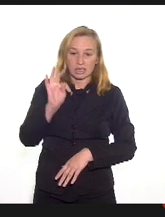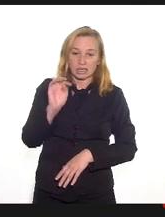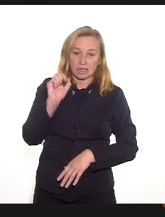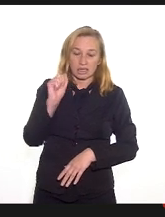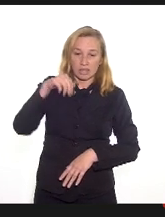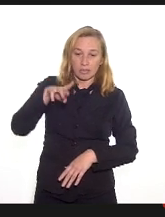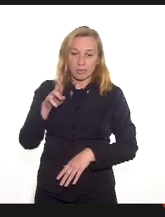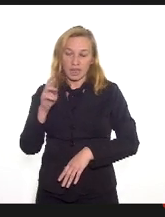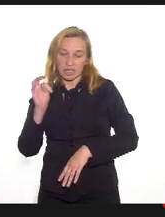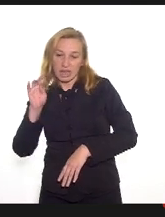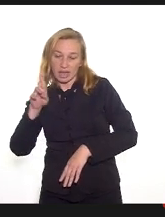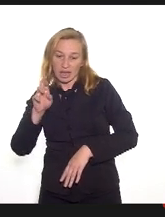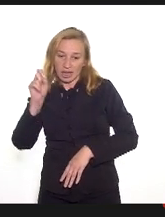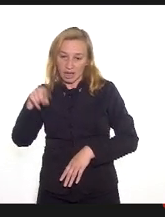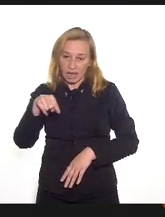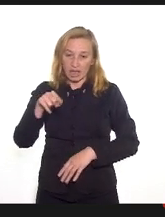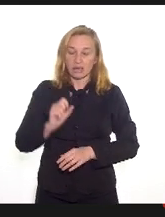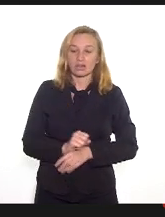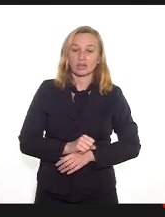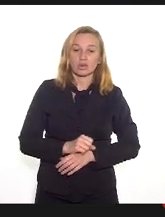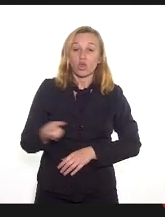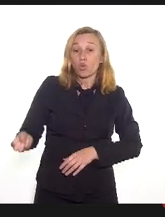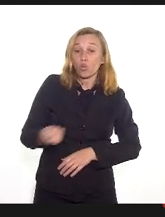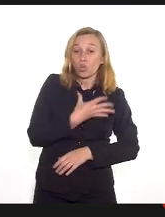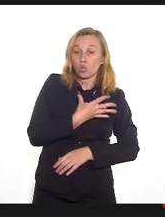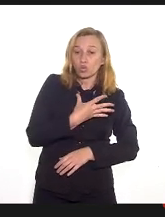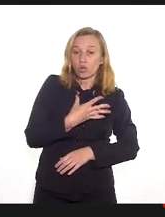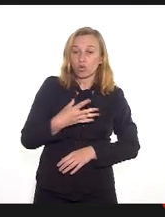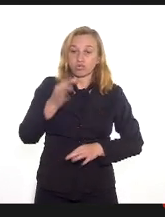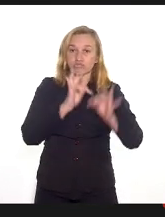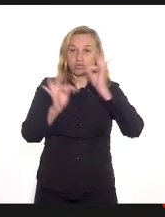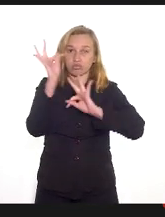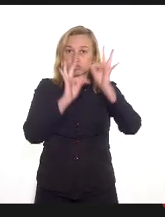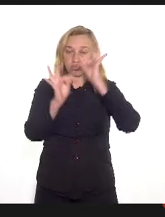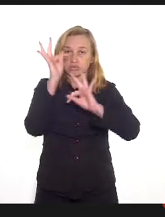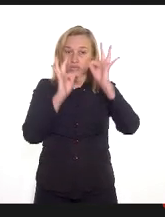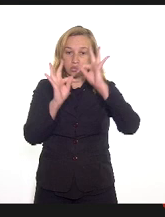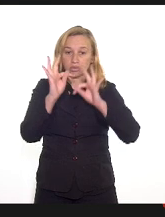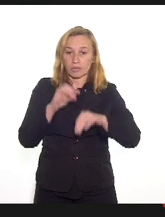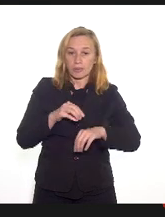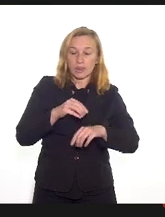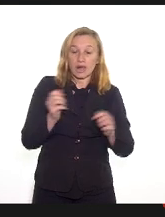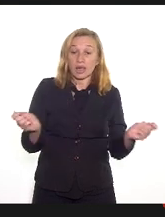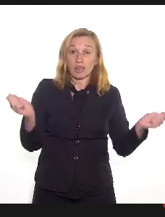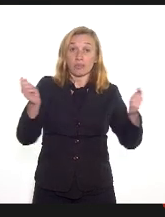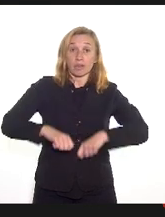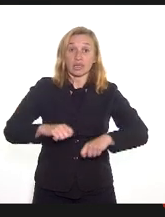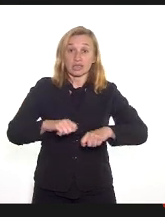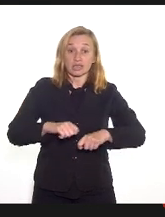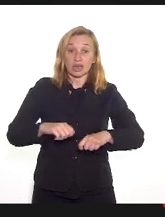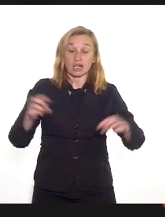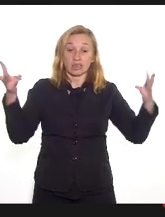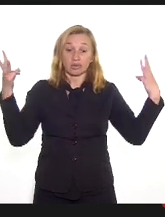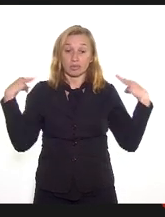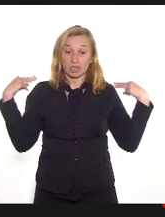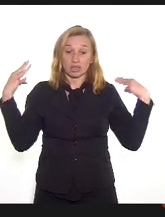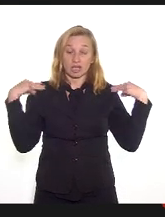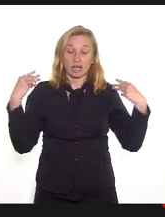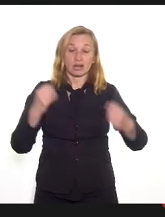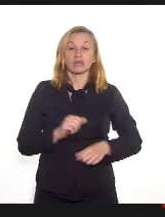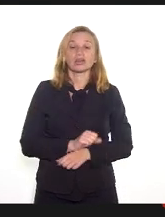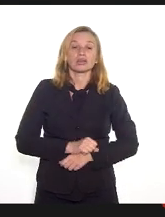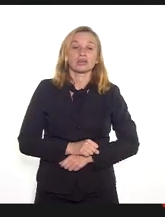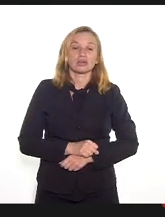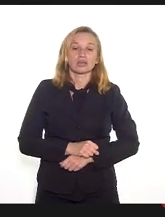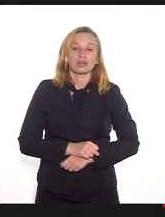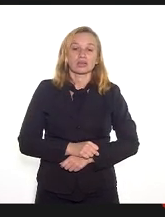do Brasil, colocando-a no novo patamar tecnológico e de capacidades militares de defesa,